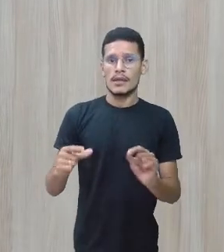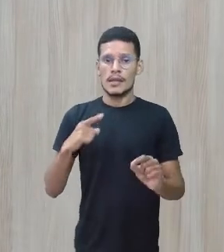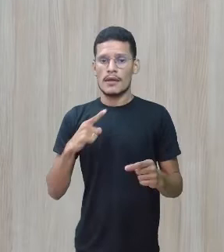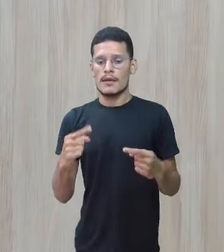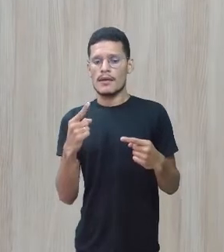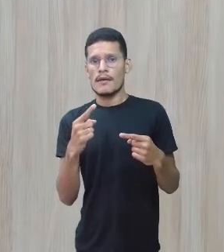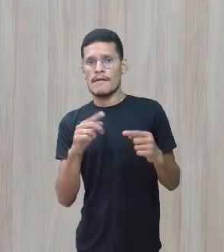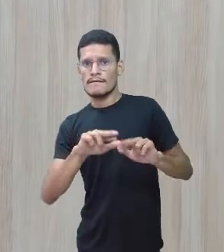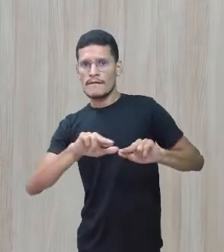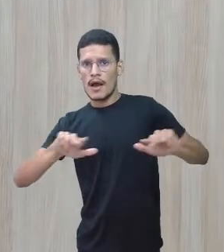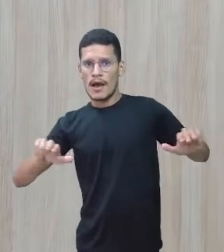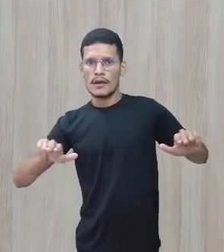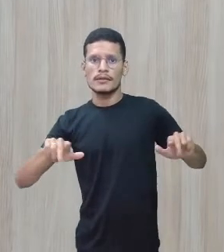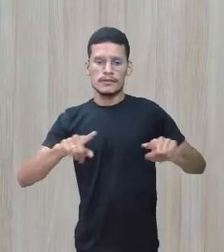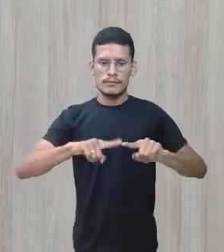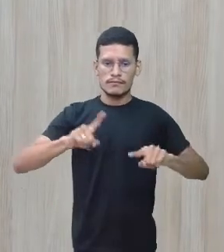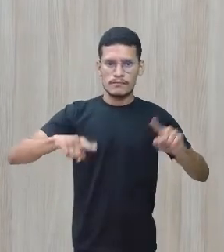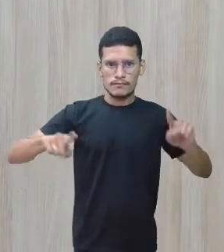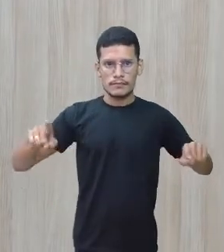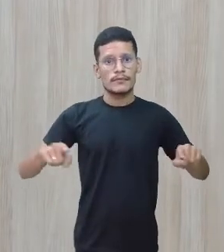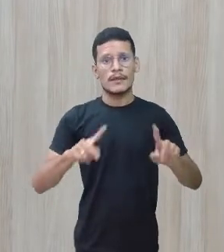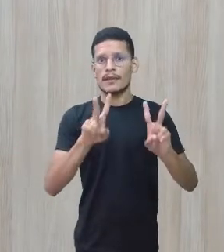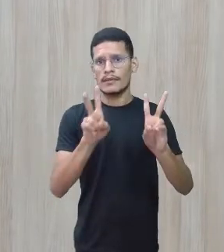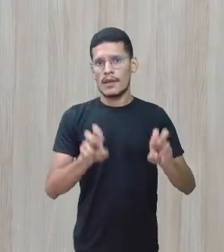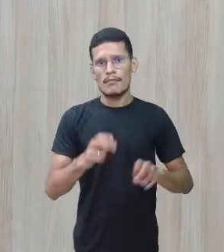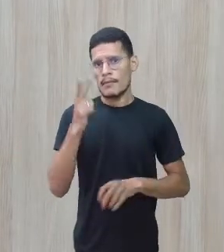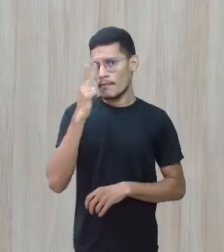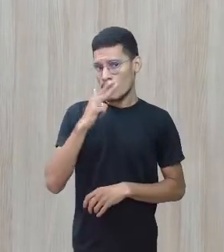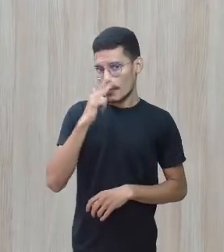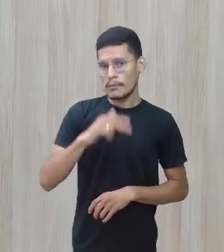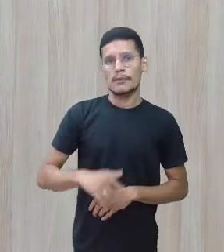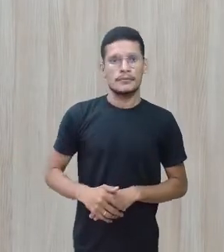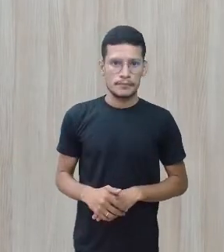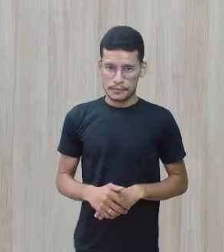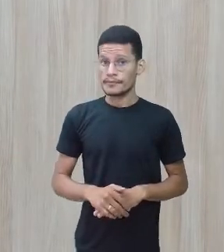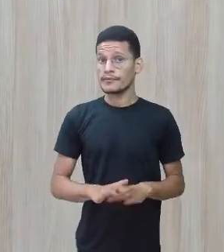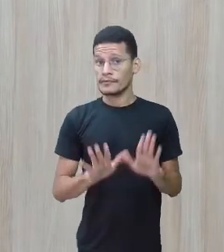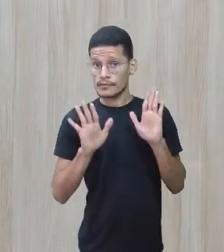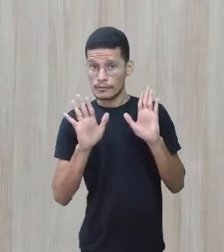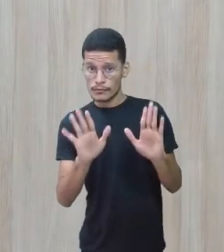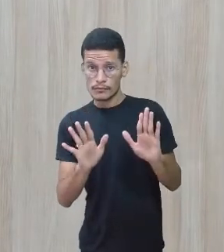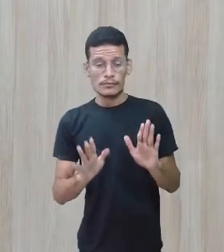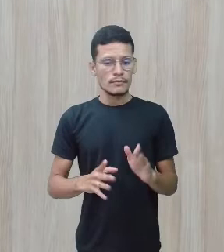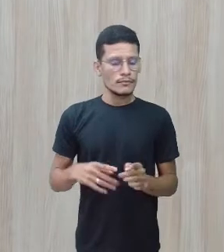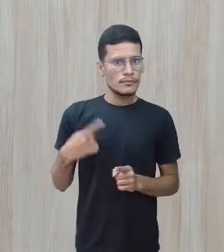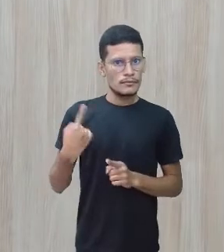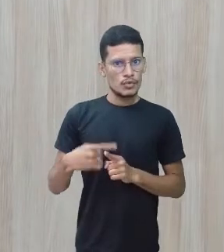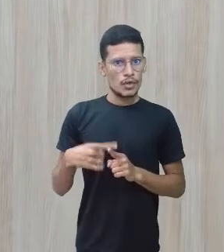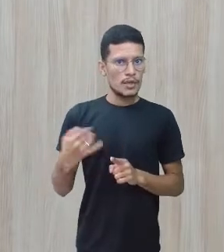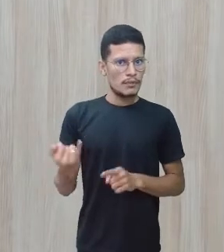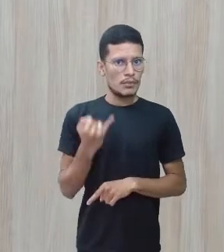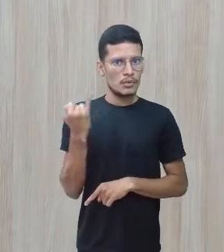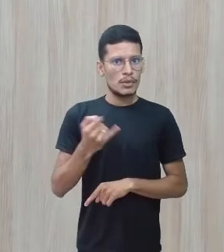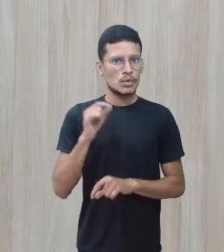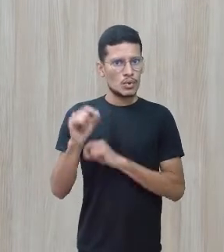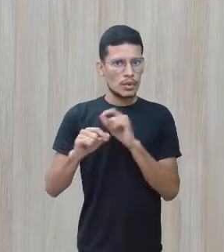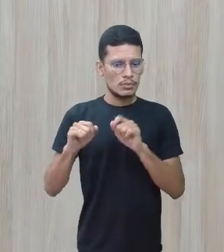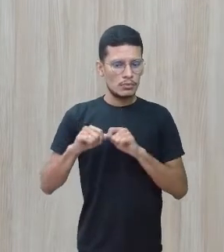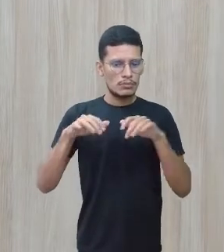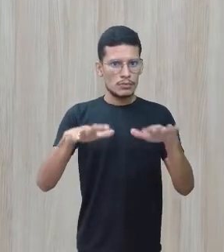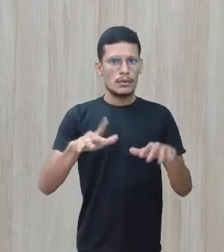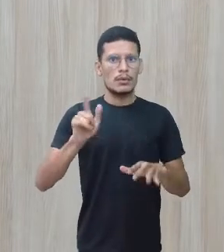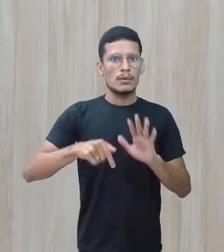diversas variações de um mesmo tema do conto. Isso por quê? Porque o essencial que é transmitido é